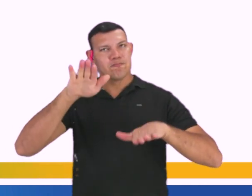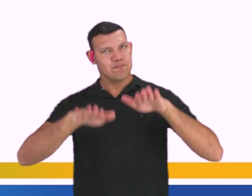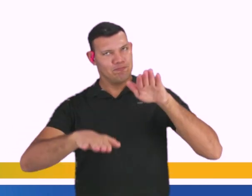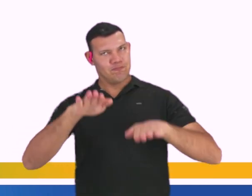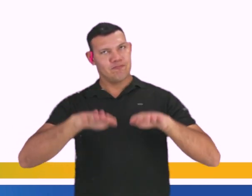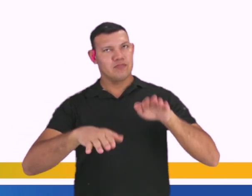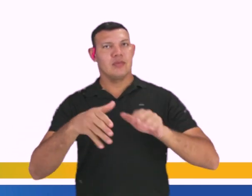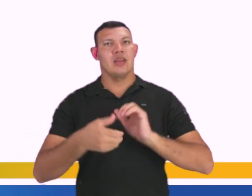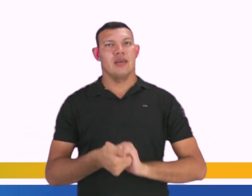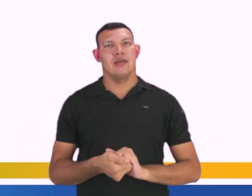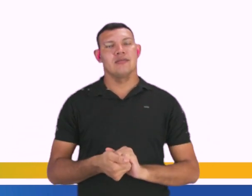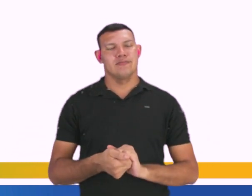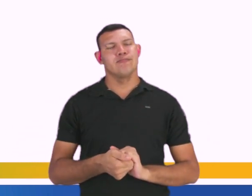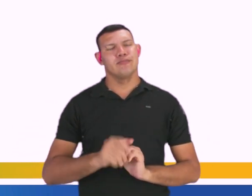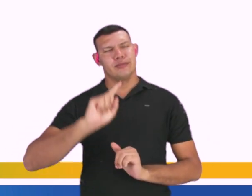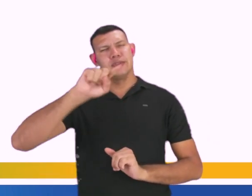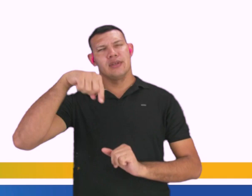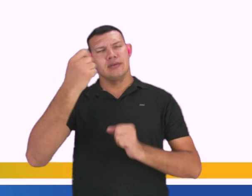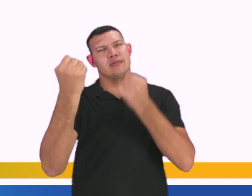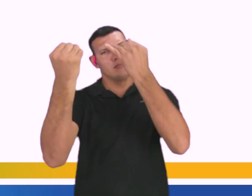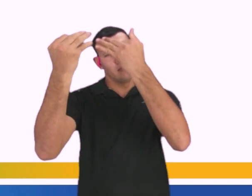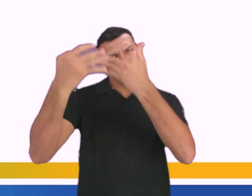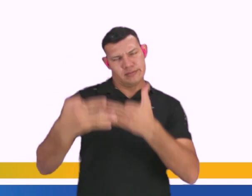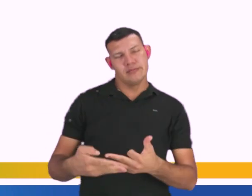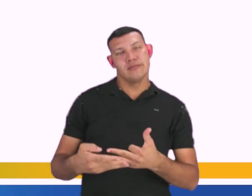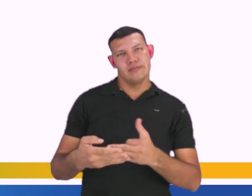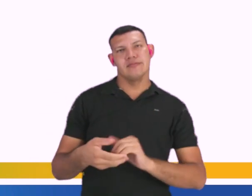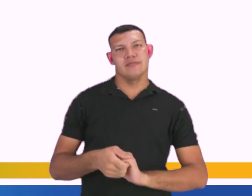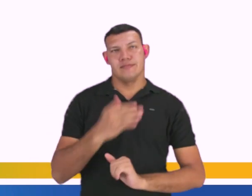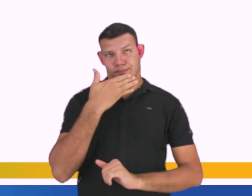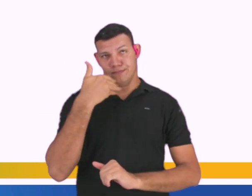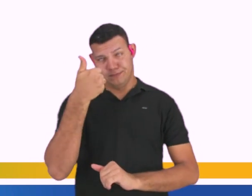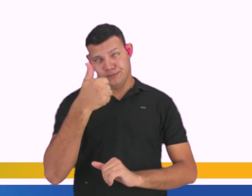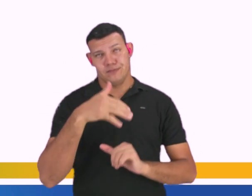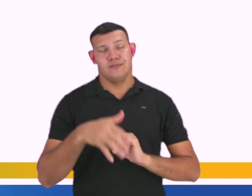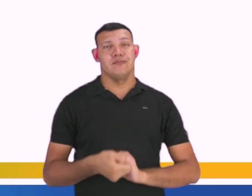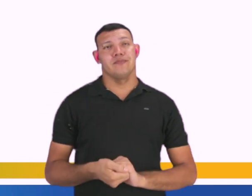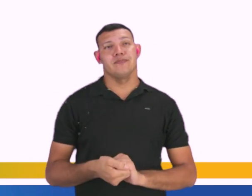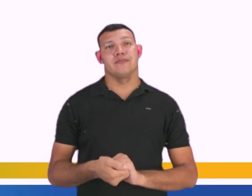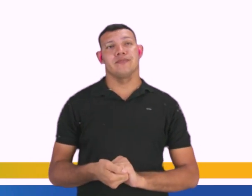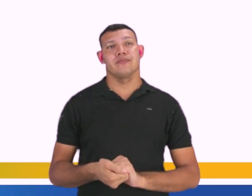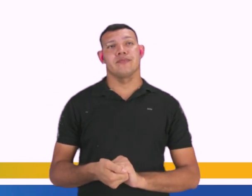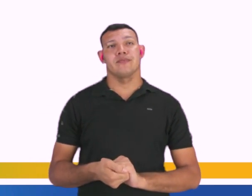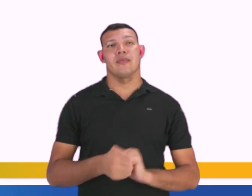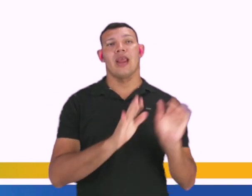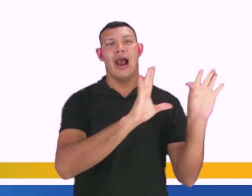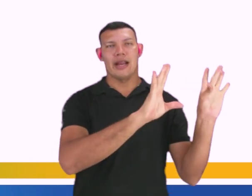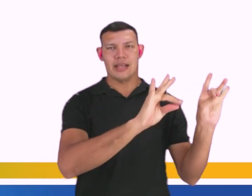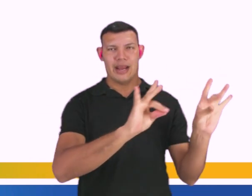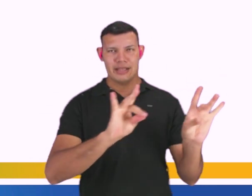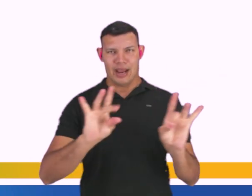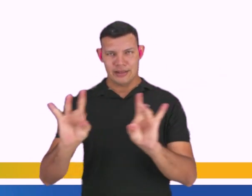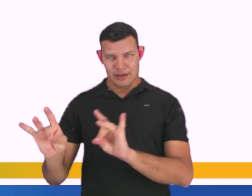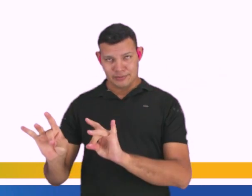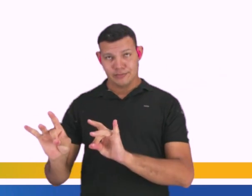está fora. Mas na frente a gente vai especificar um pouquinho dessa daí também. Os fluidos, eles podem